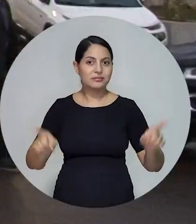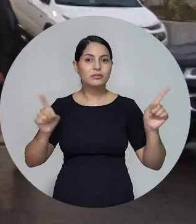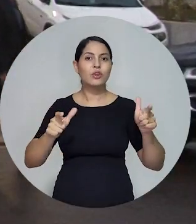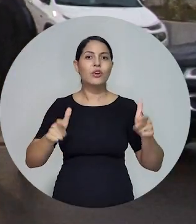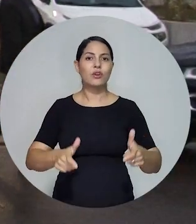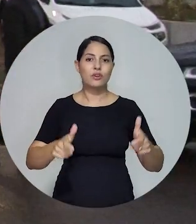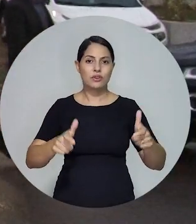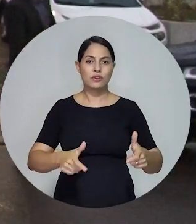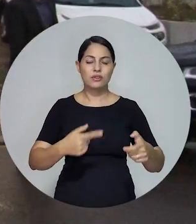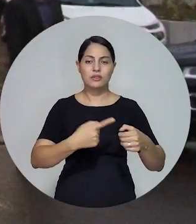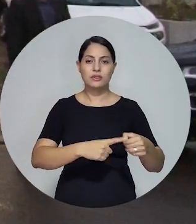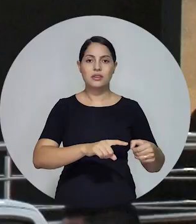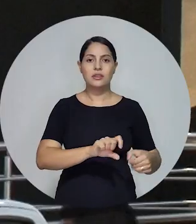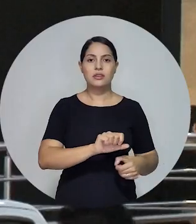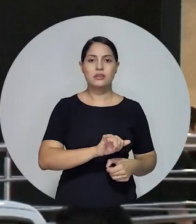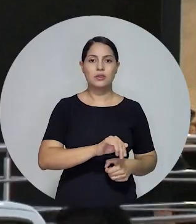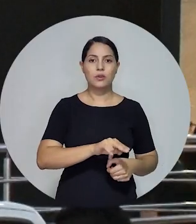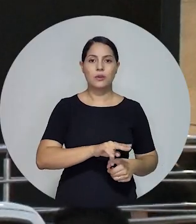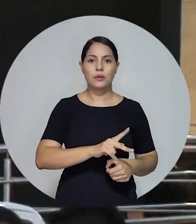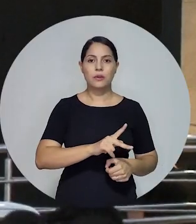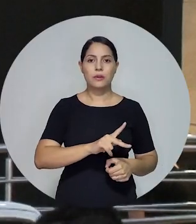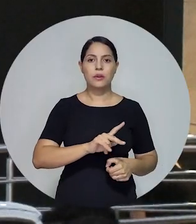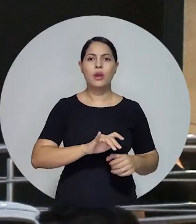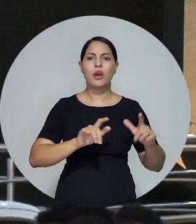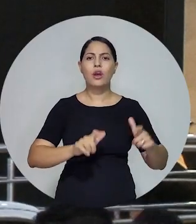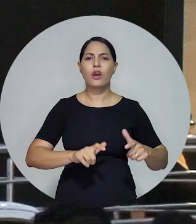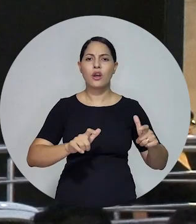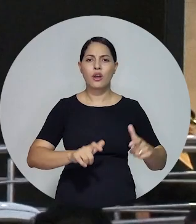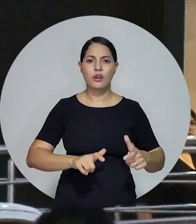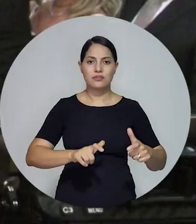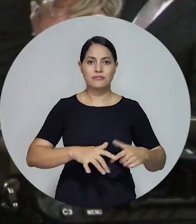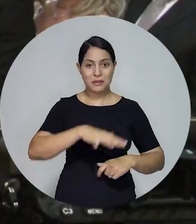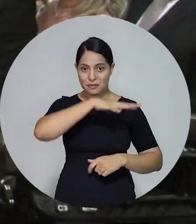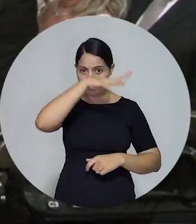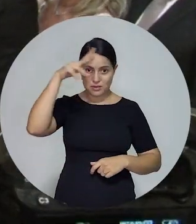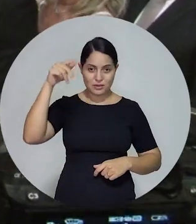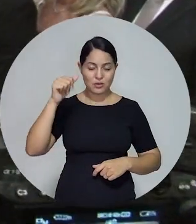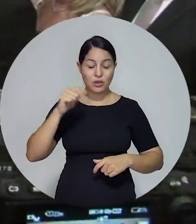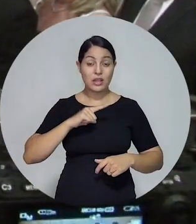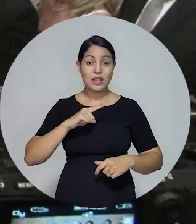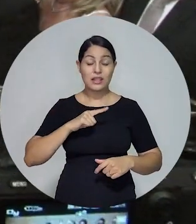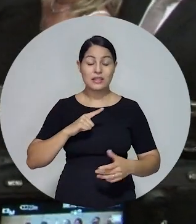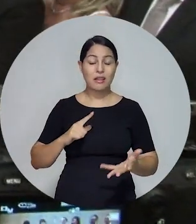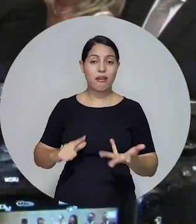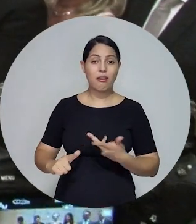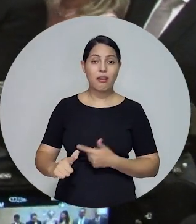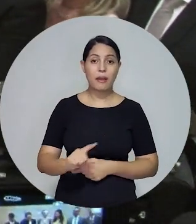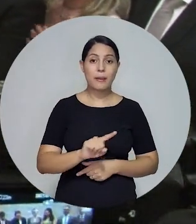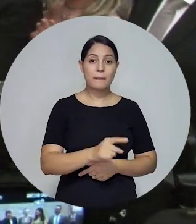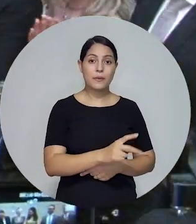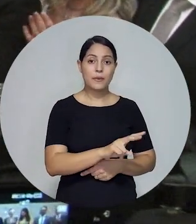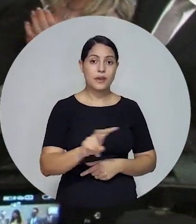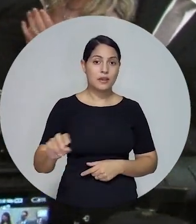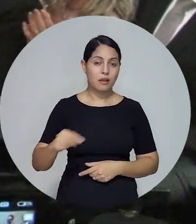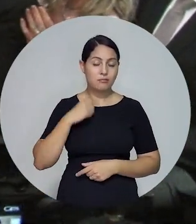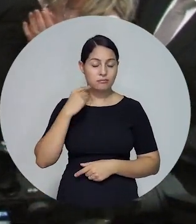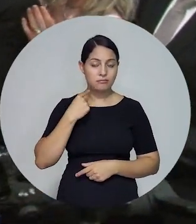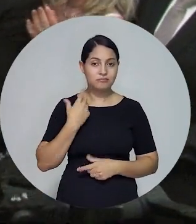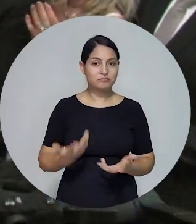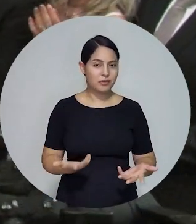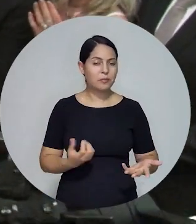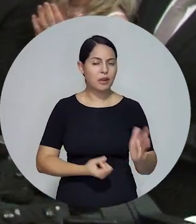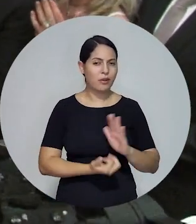a nova sede da 6ª subseção do município de Sinop, em Mato Grosso, que hoje conta com mais de